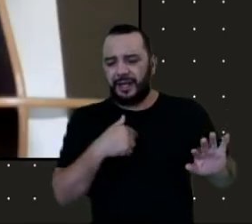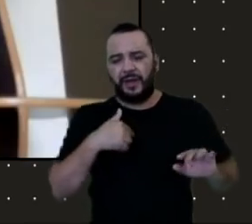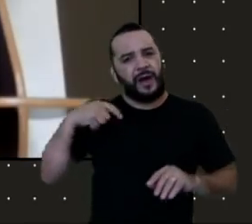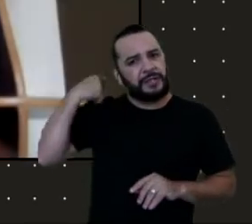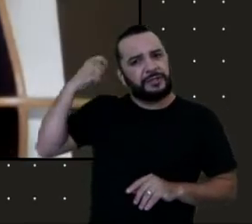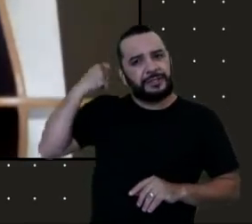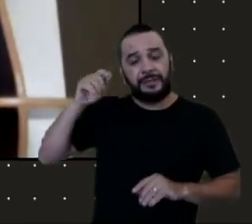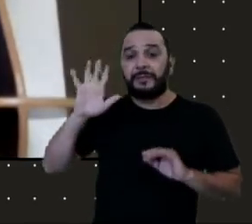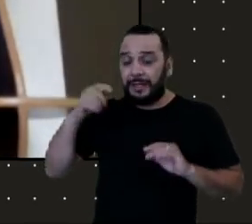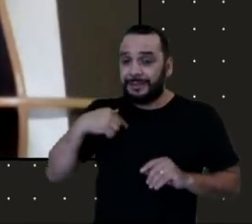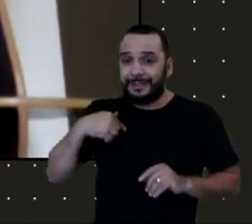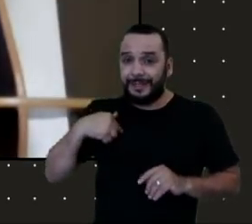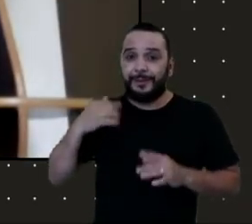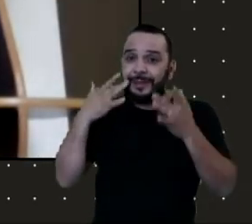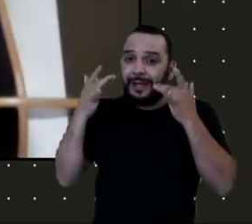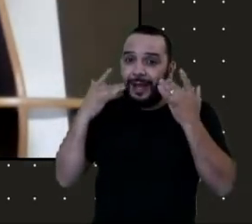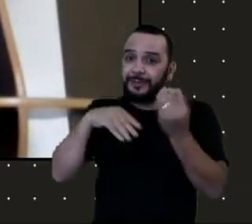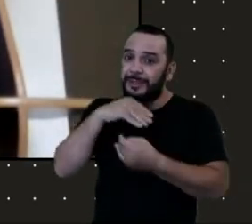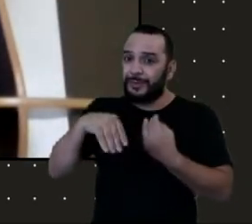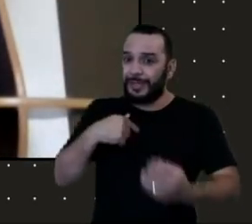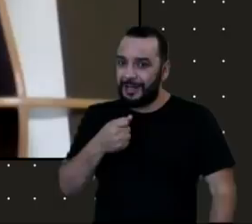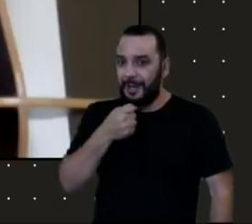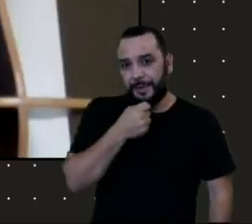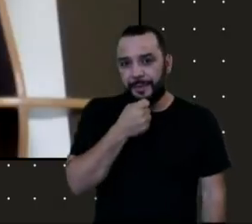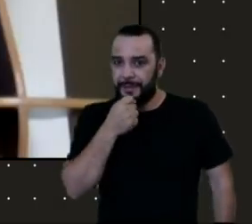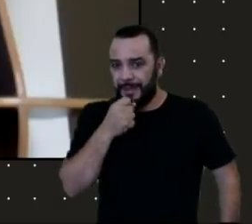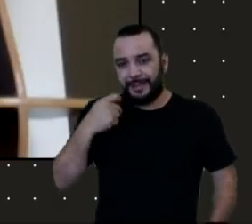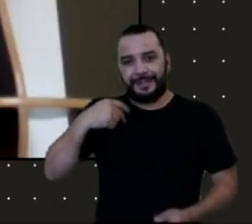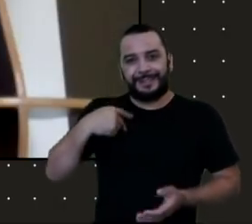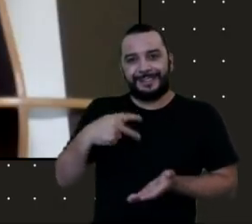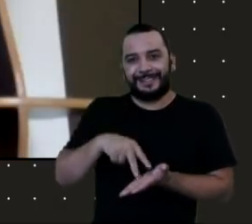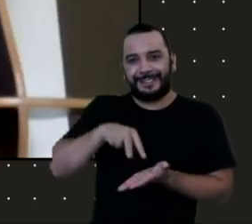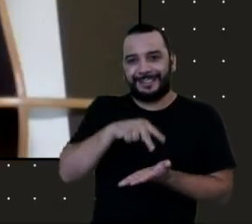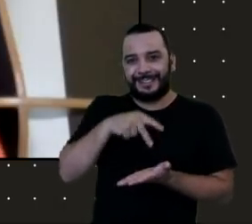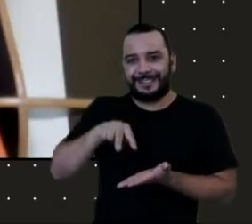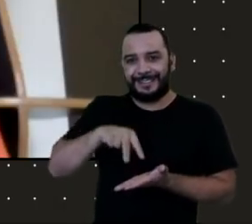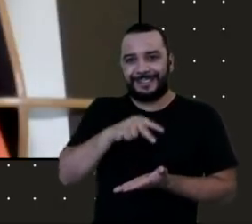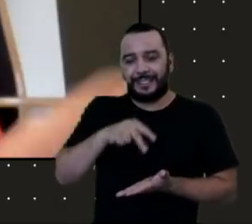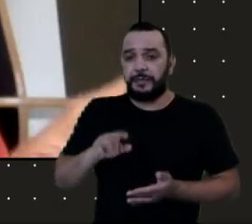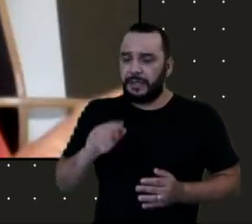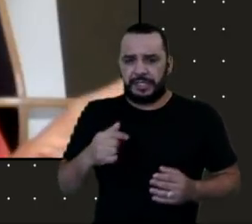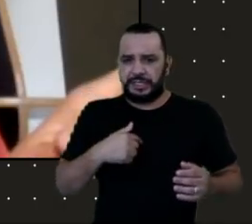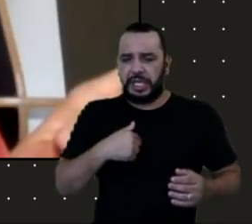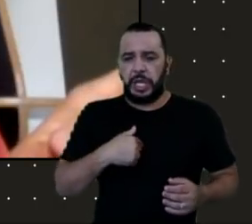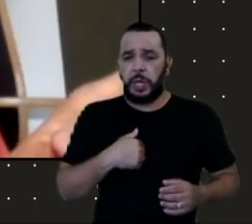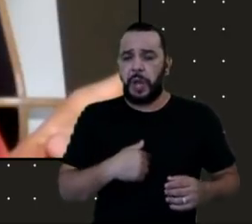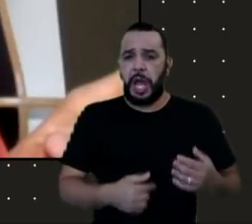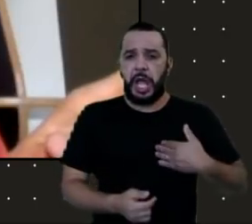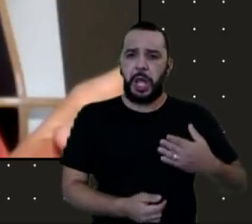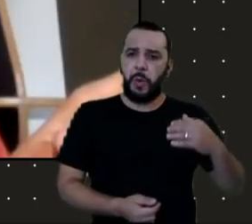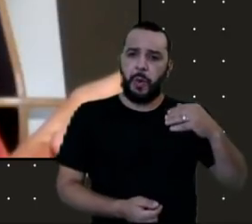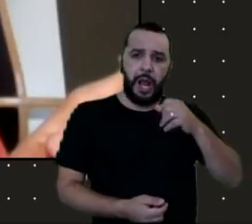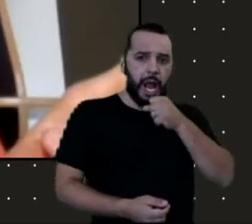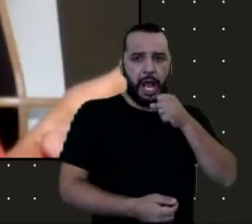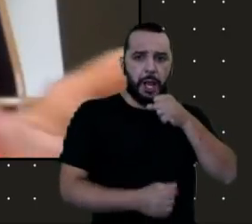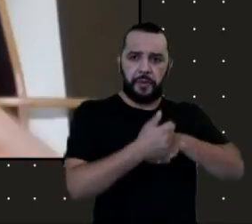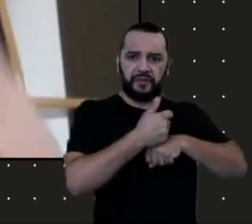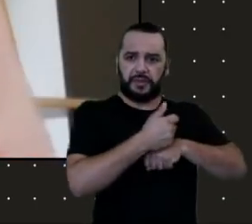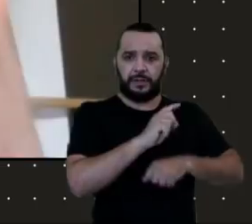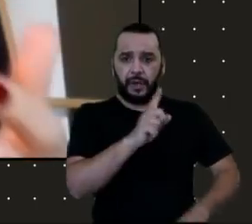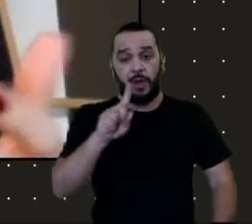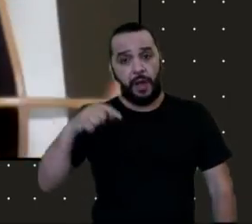necessidade artística. Então, eu achei melhor abrir mão do mercado. Então, tá bom. Então, eu não sou cantora, eu sou atriz. Mas aí eu não deixei mais